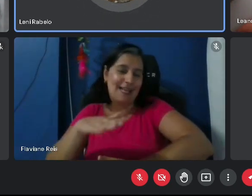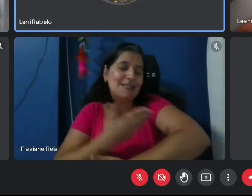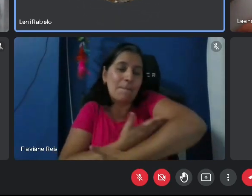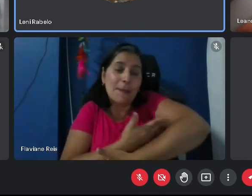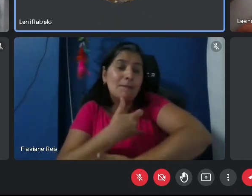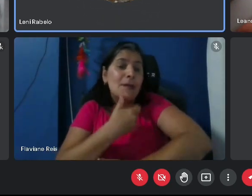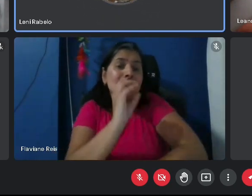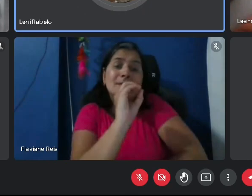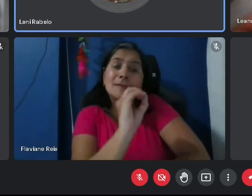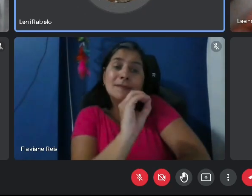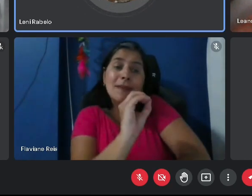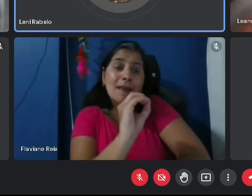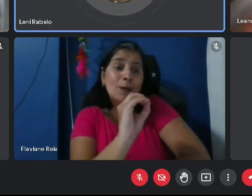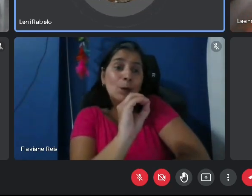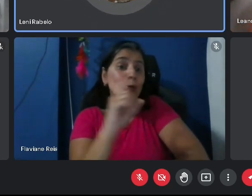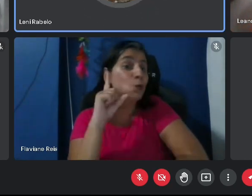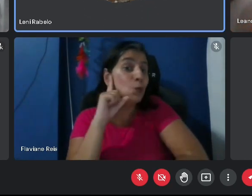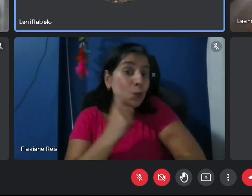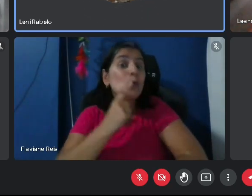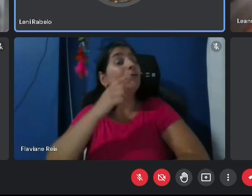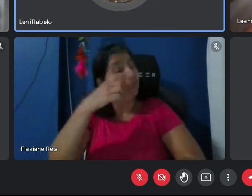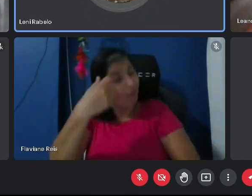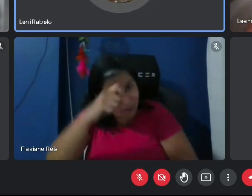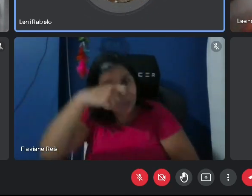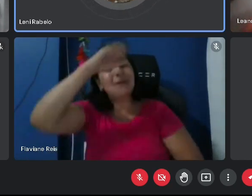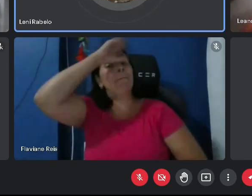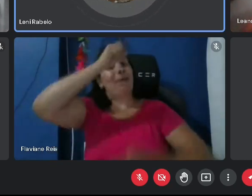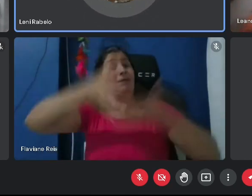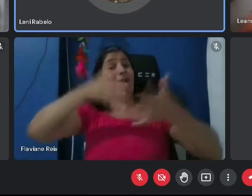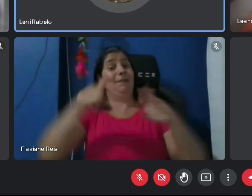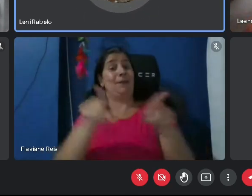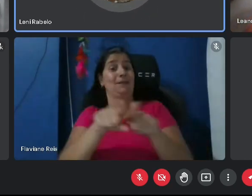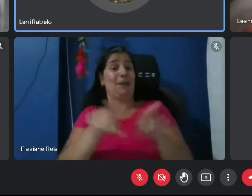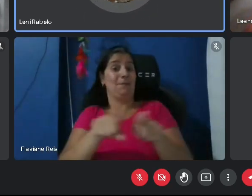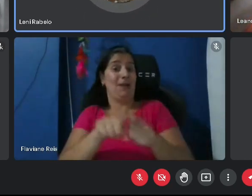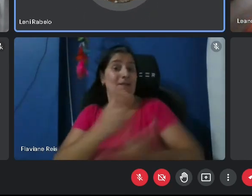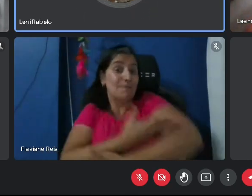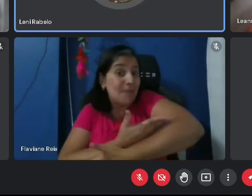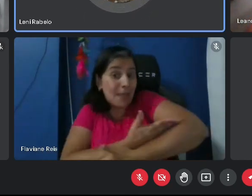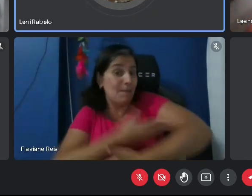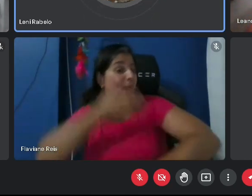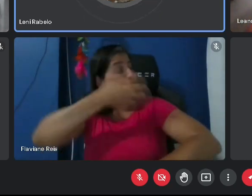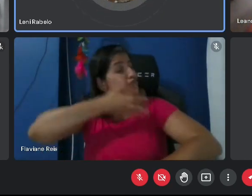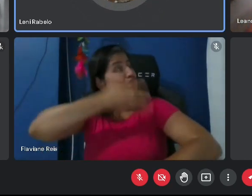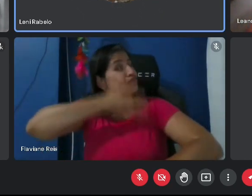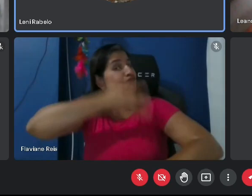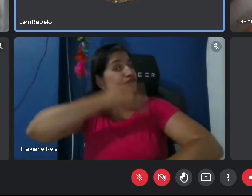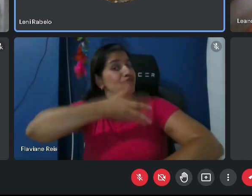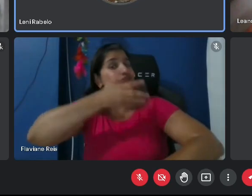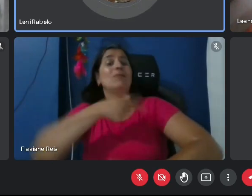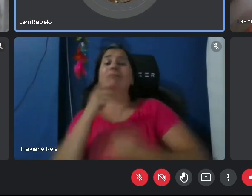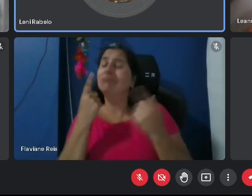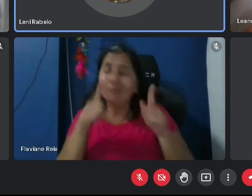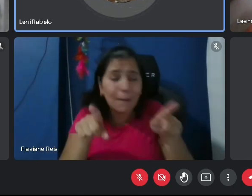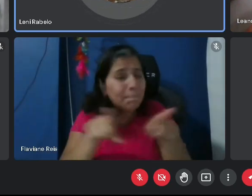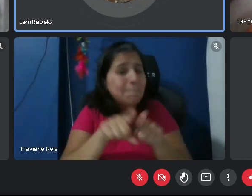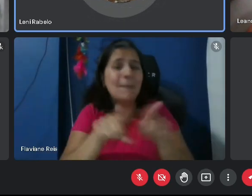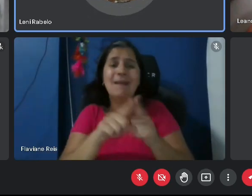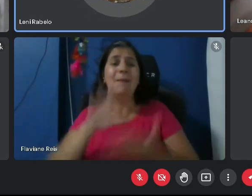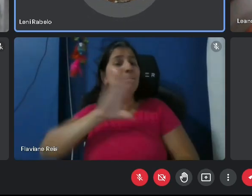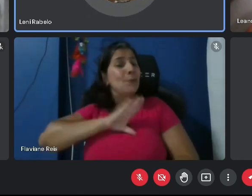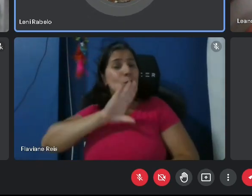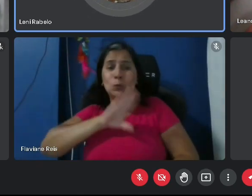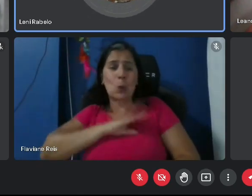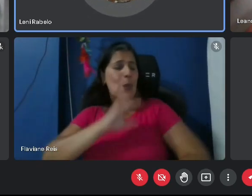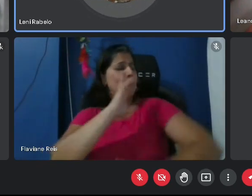bebezinho, a criancinha de 0 ano, a criancinha bem pequena. Ele já